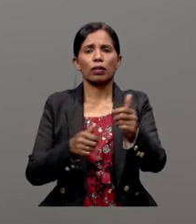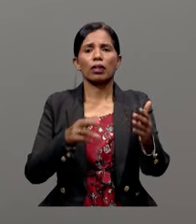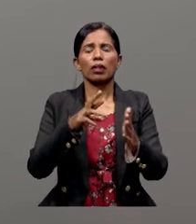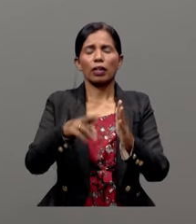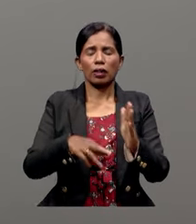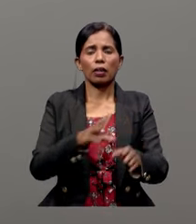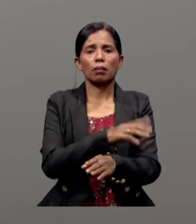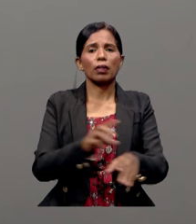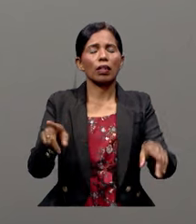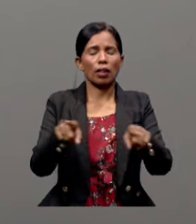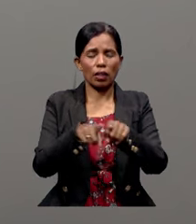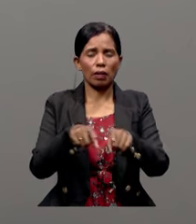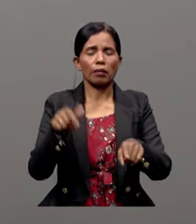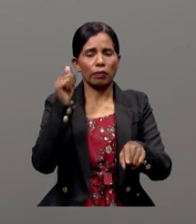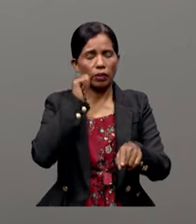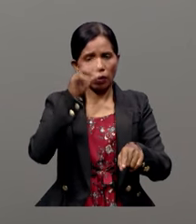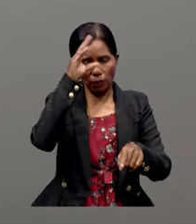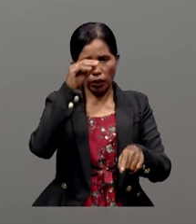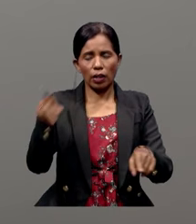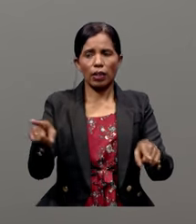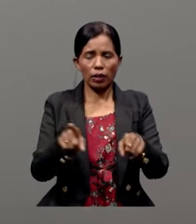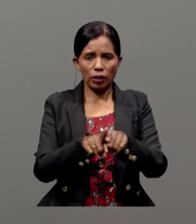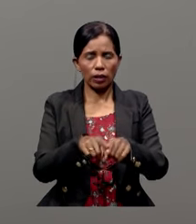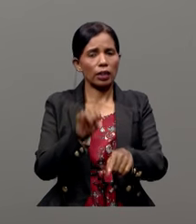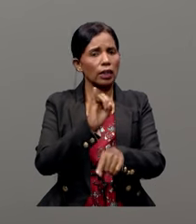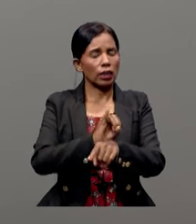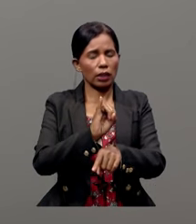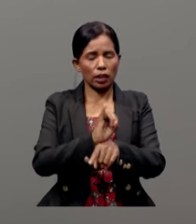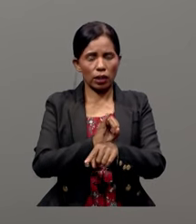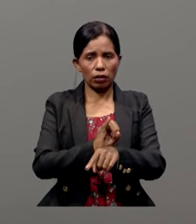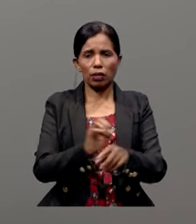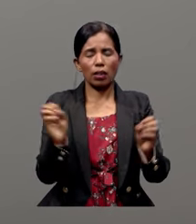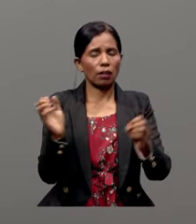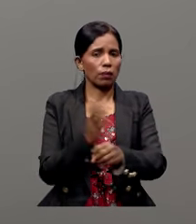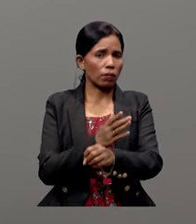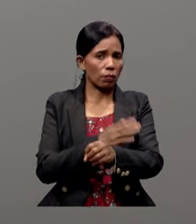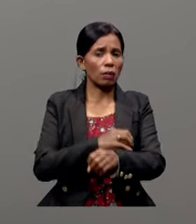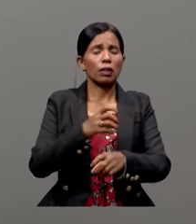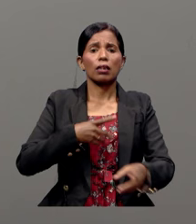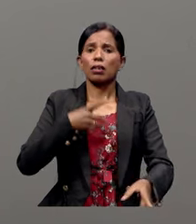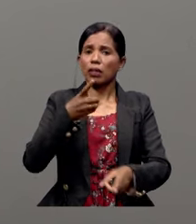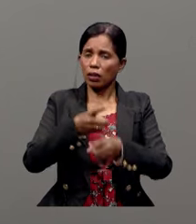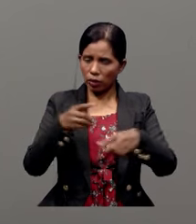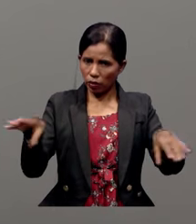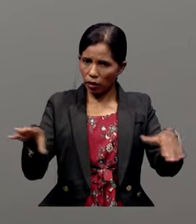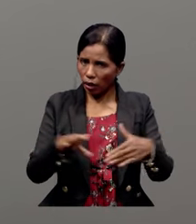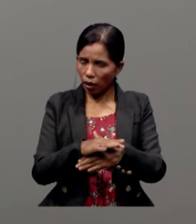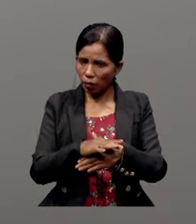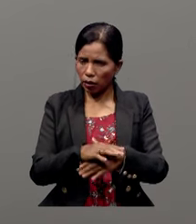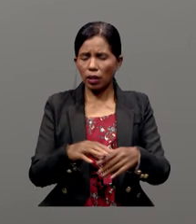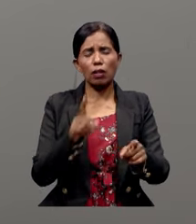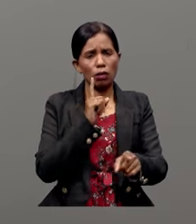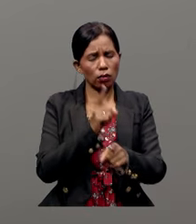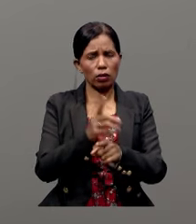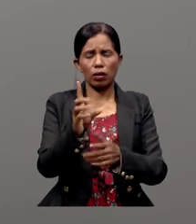sexual, mas a Igreja não promove o direito ao casamento. Mas claro que não pode ser nem discriminada,